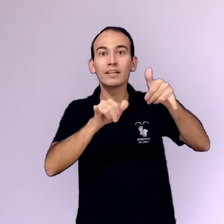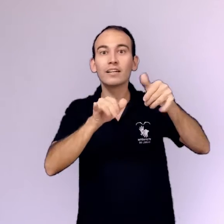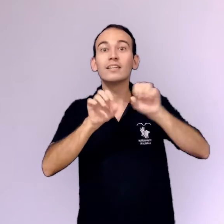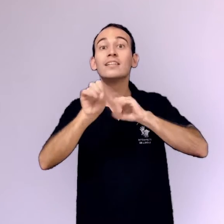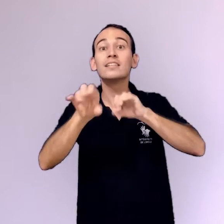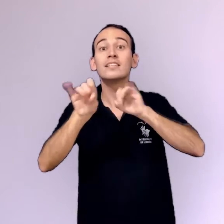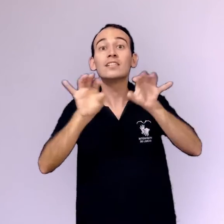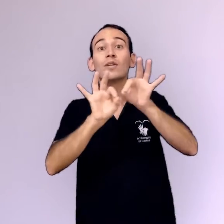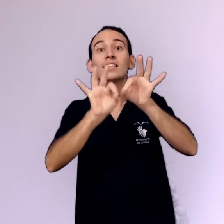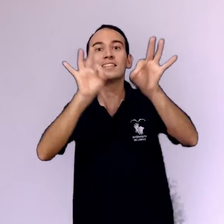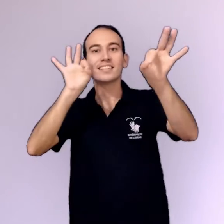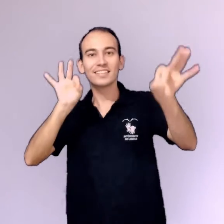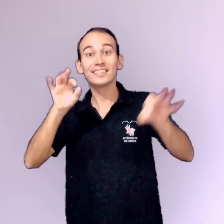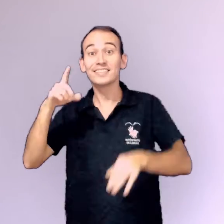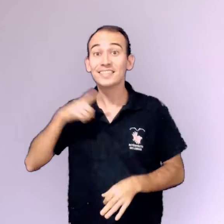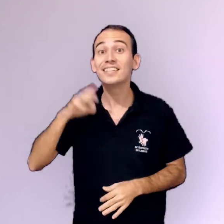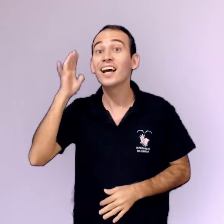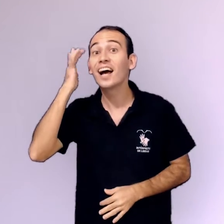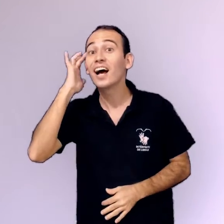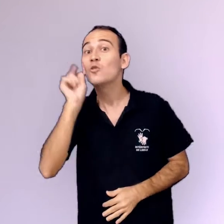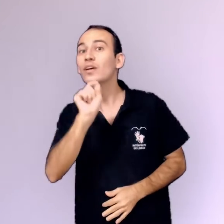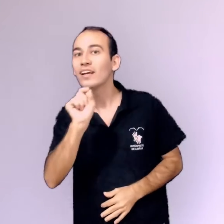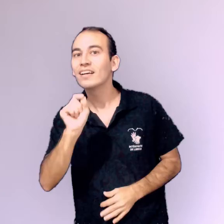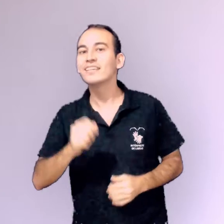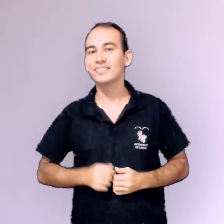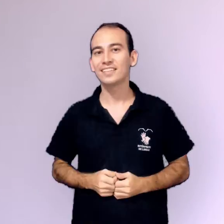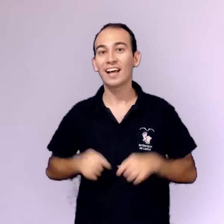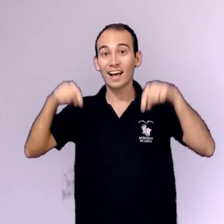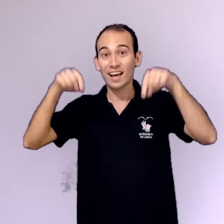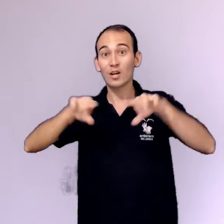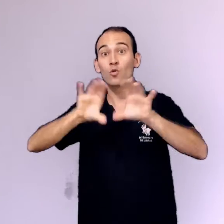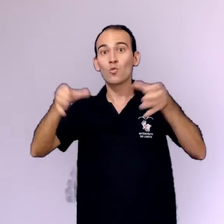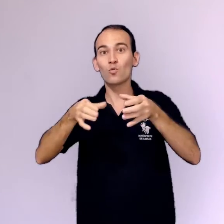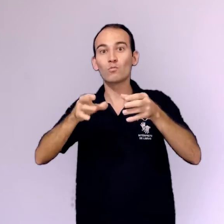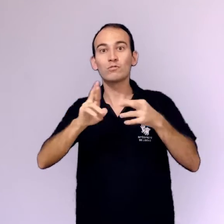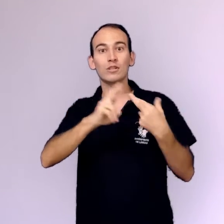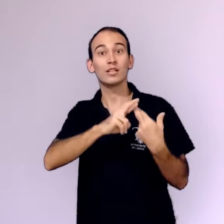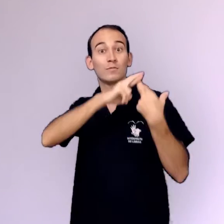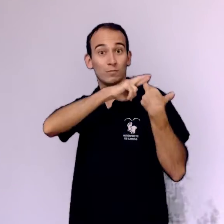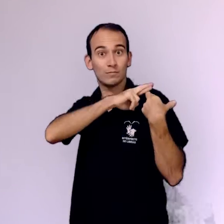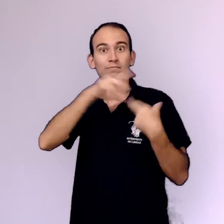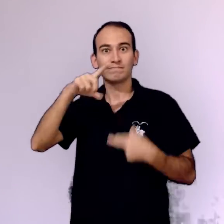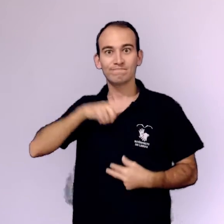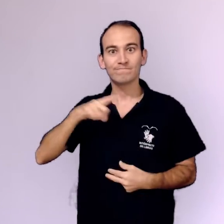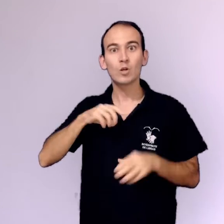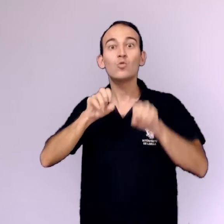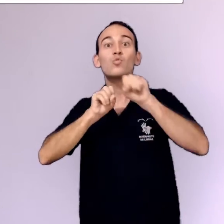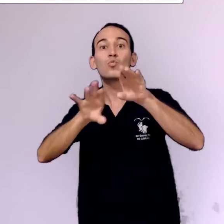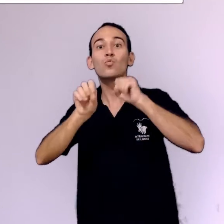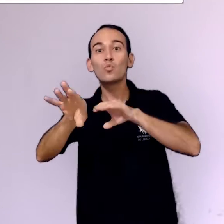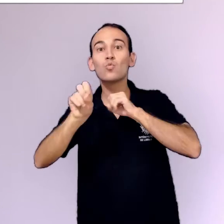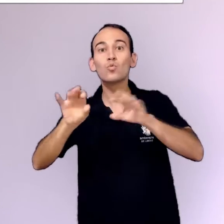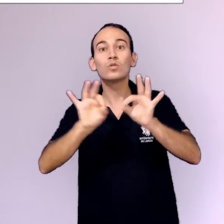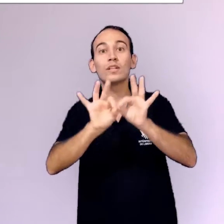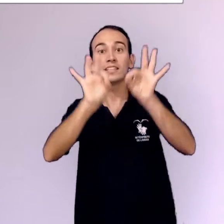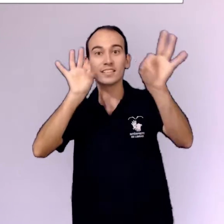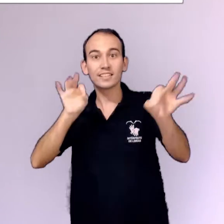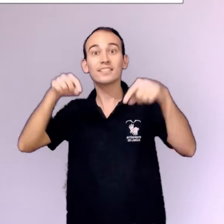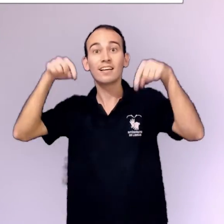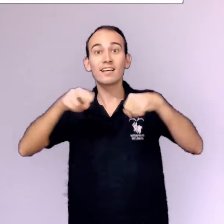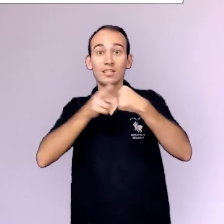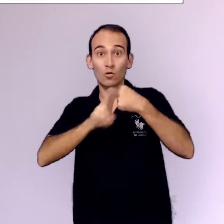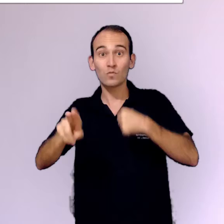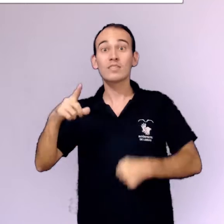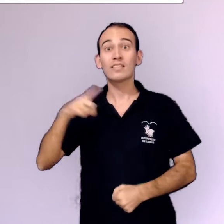na modalidade EAD? A Superintendência de Educação à Distância da UFES abriu 12 vagas para